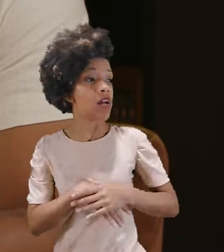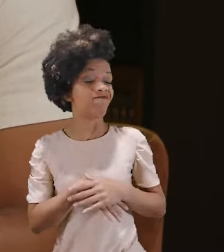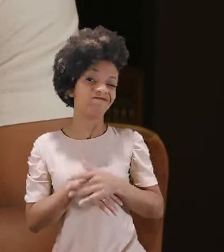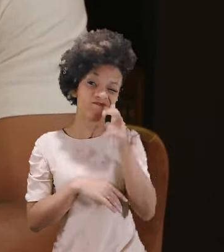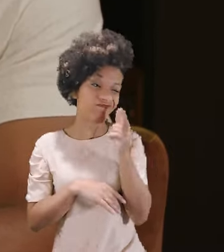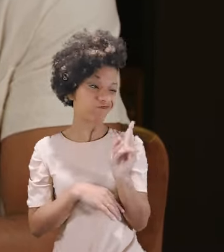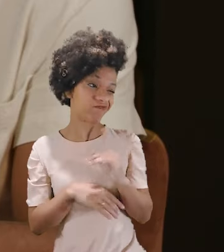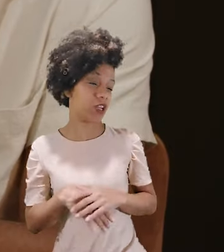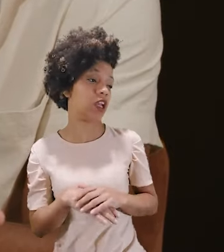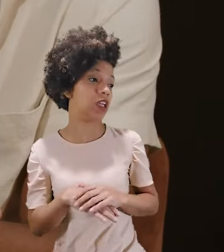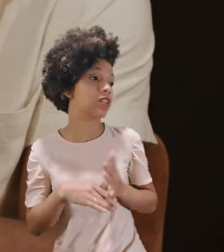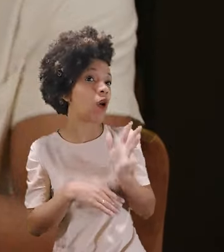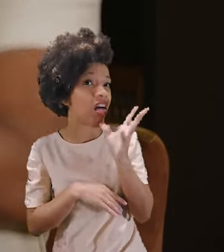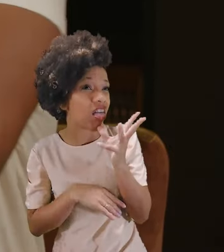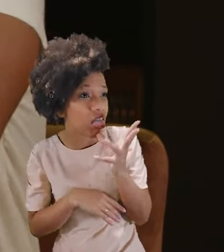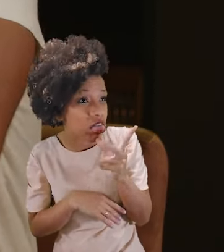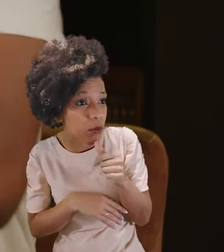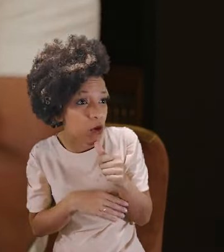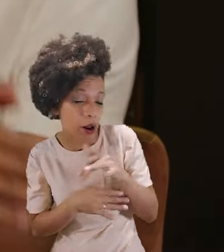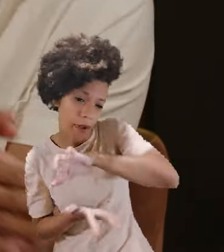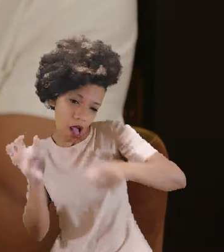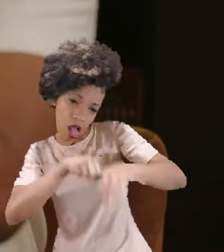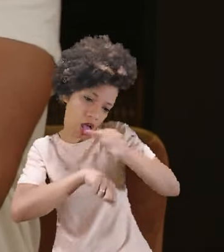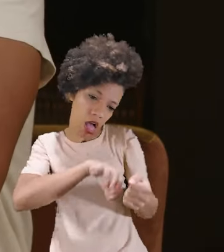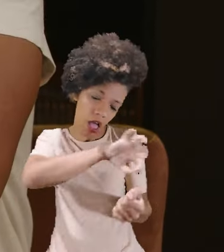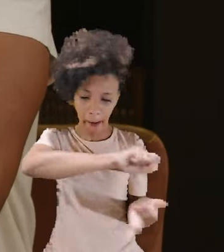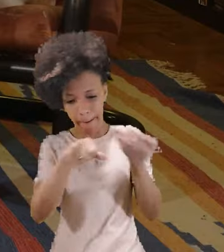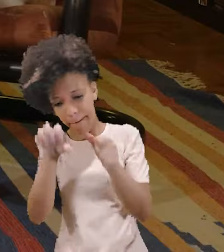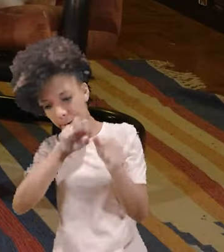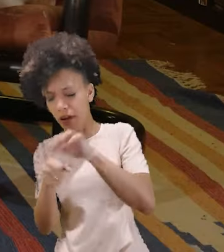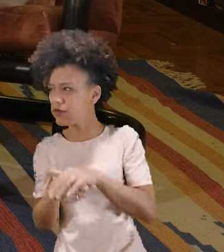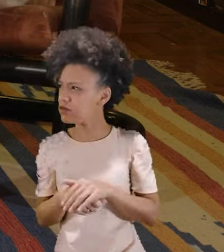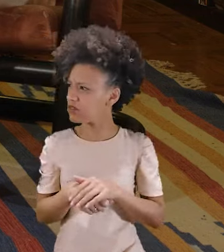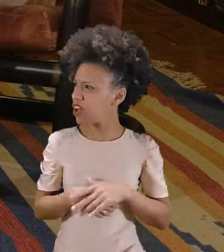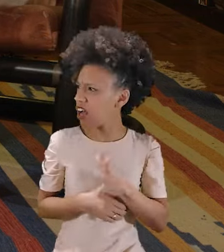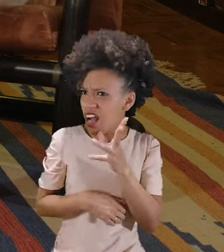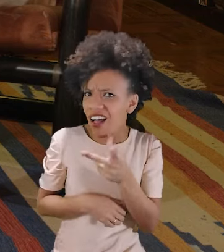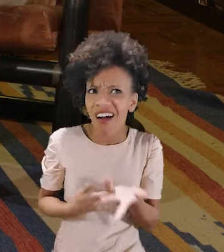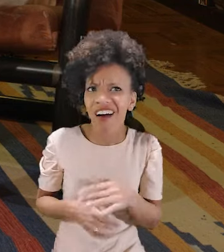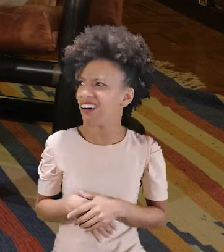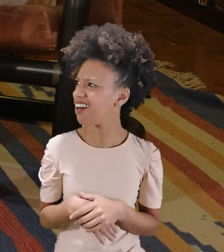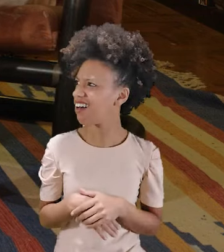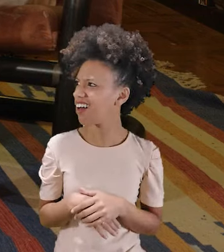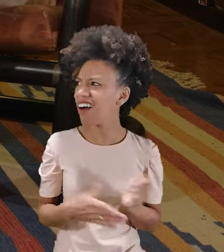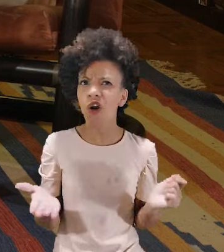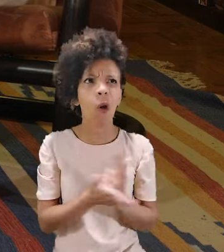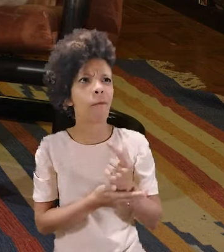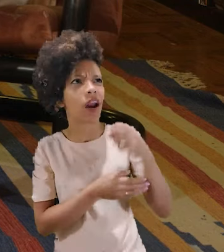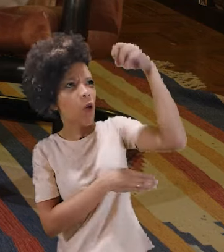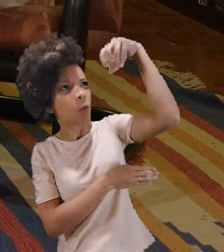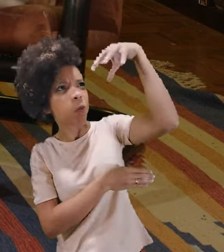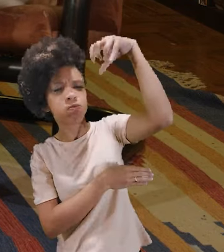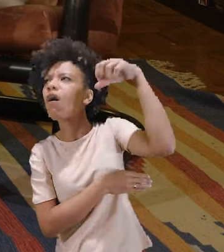modelo que não era muito interessante Então você demorava para poder virar para a esquerda para direita entendeu as estarão no lustre e não gastaram no leite